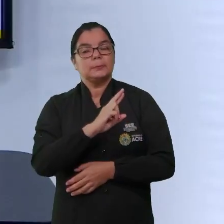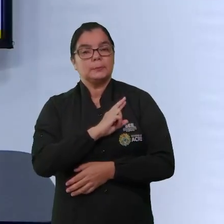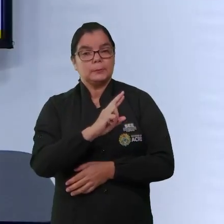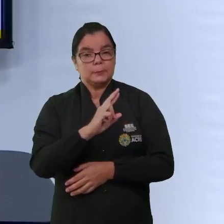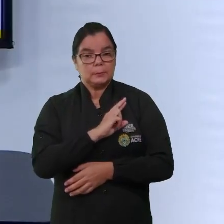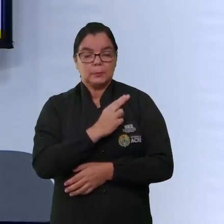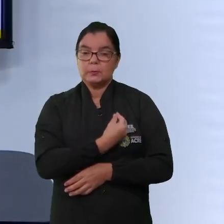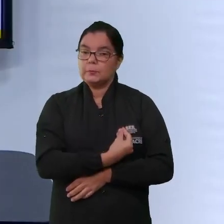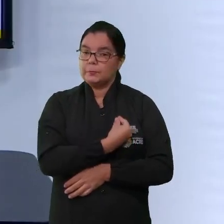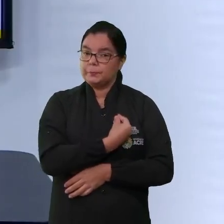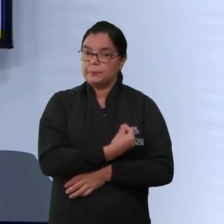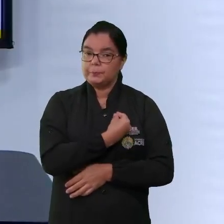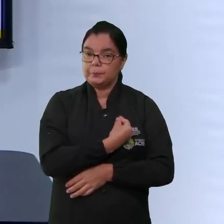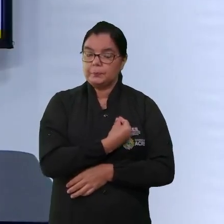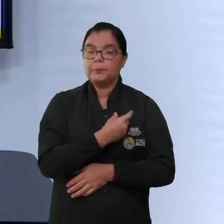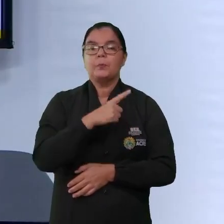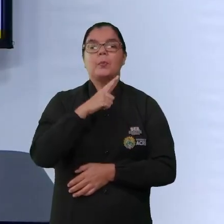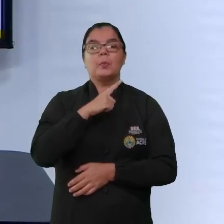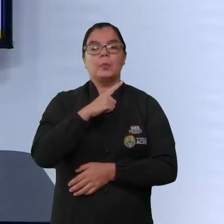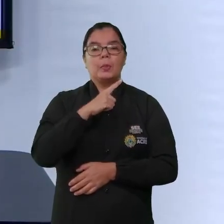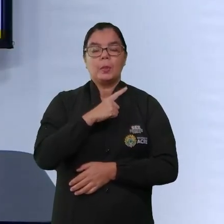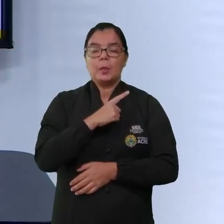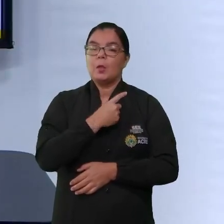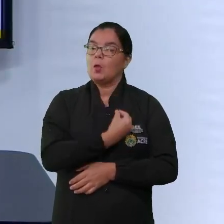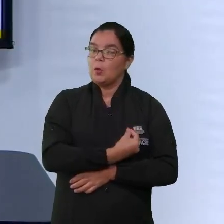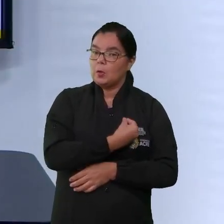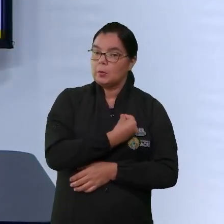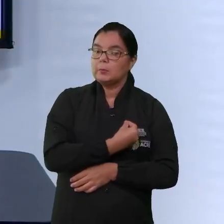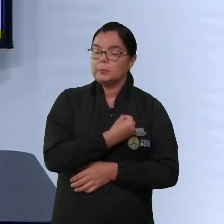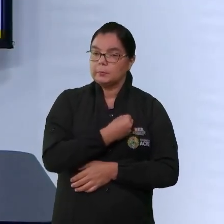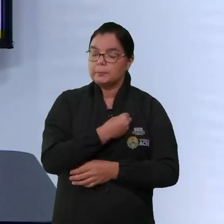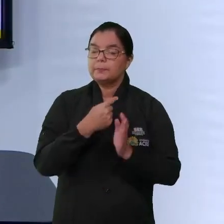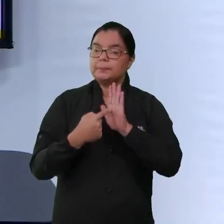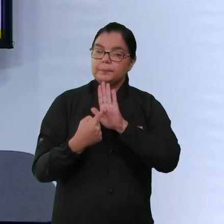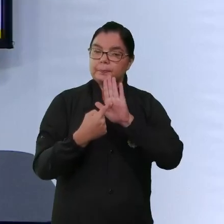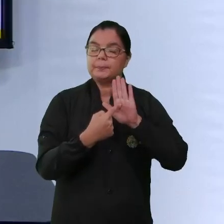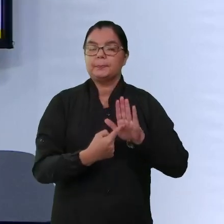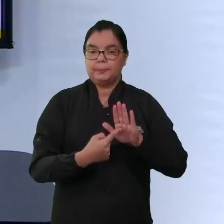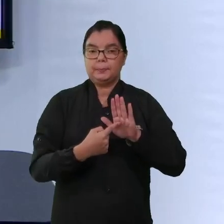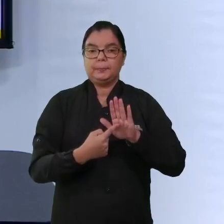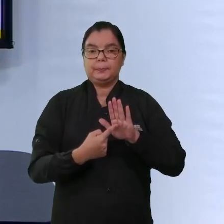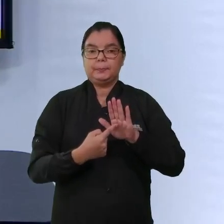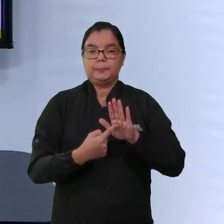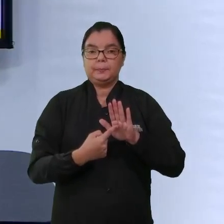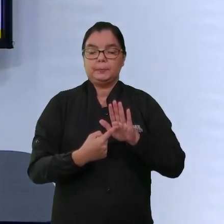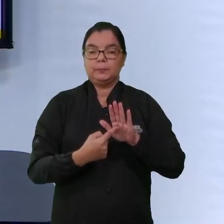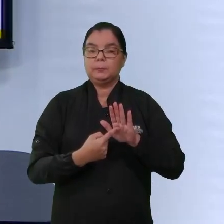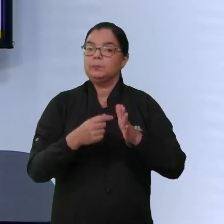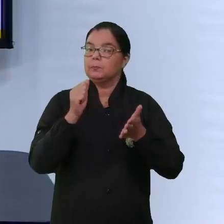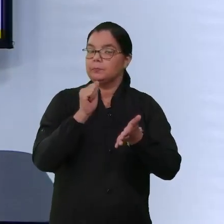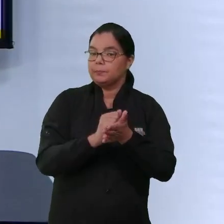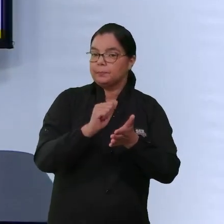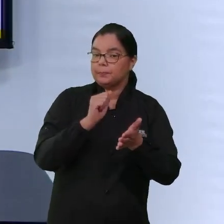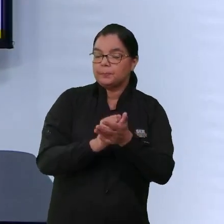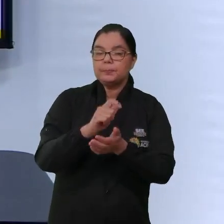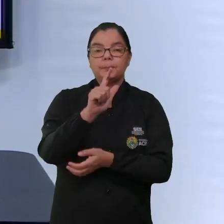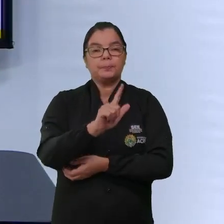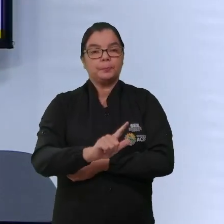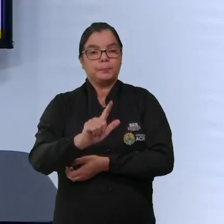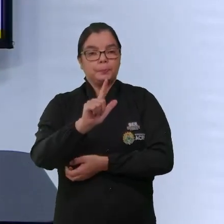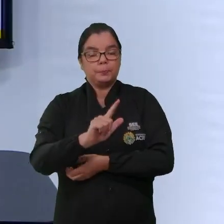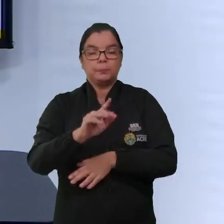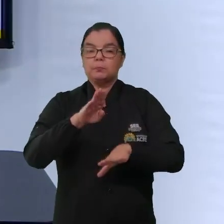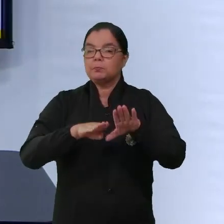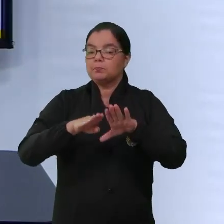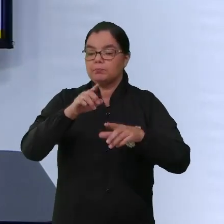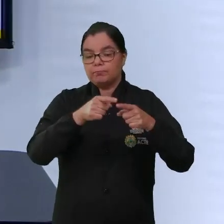representação da realidade. Eu tenho uma realidade representada. Então, essas obras literárias, a